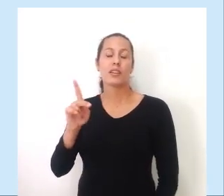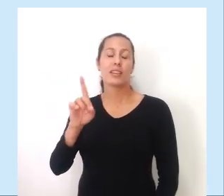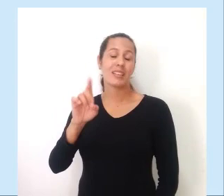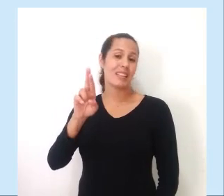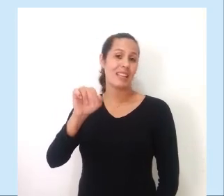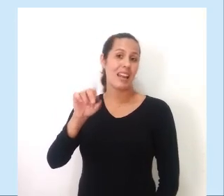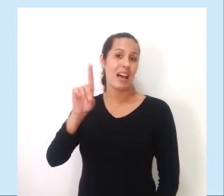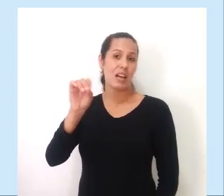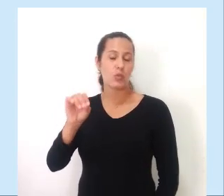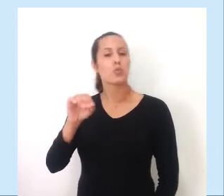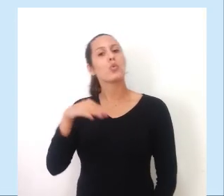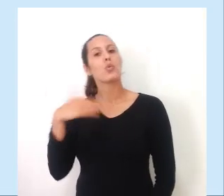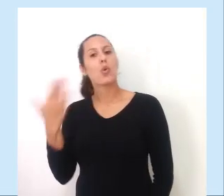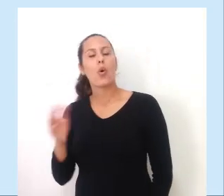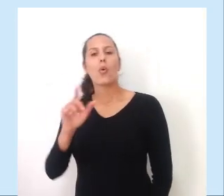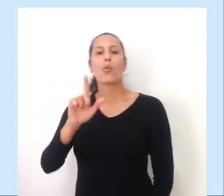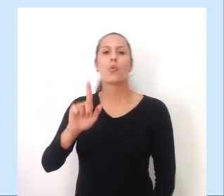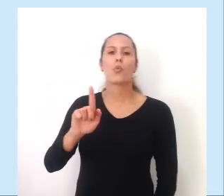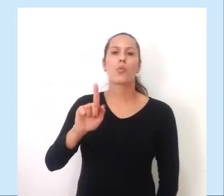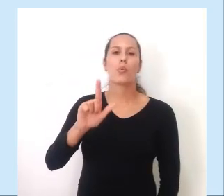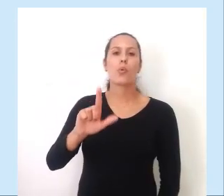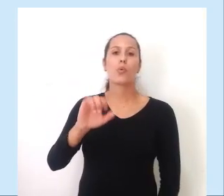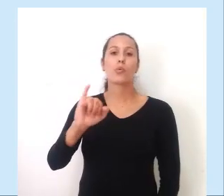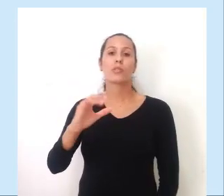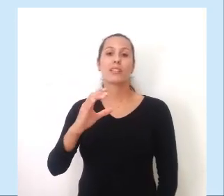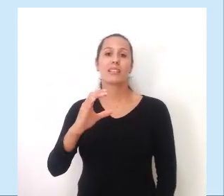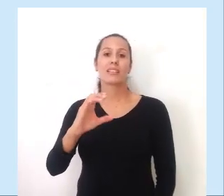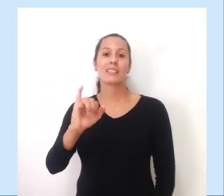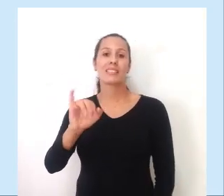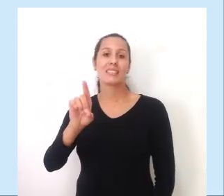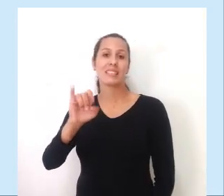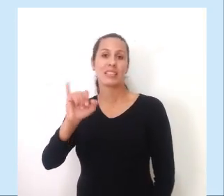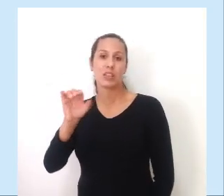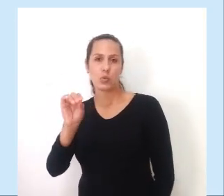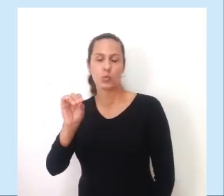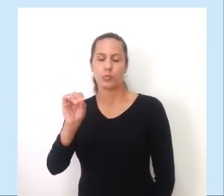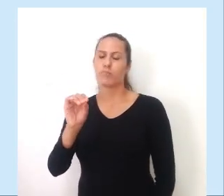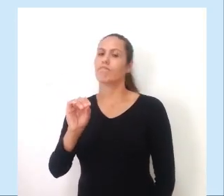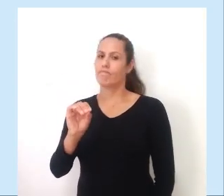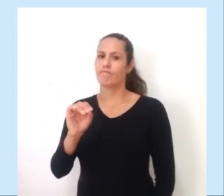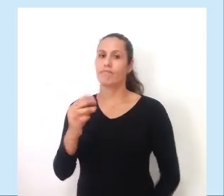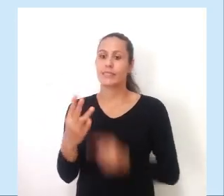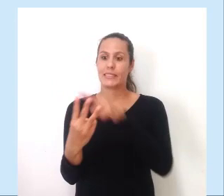de glicídio. Então, nosso corpo